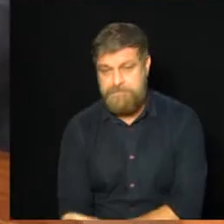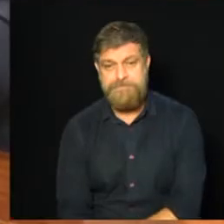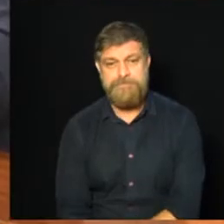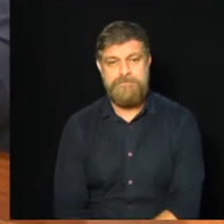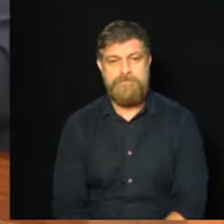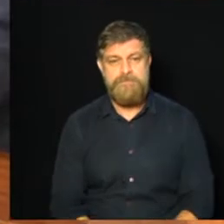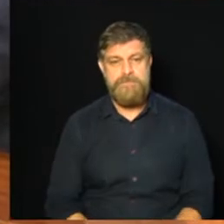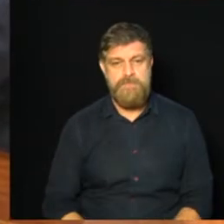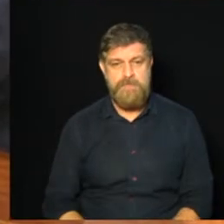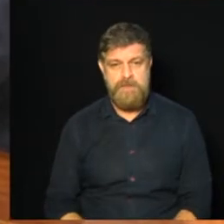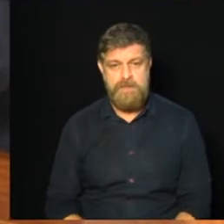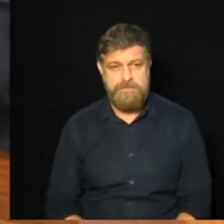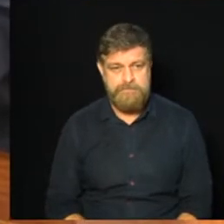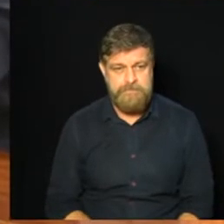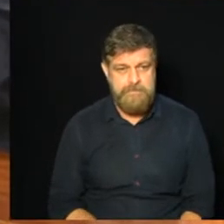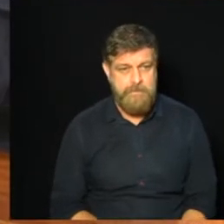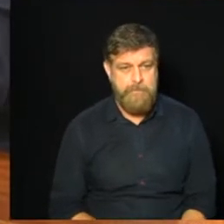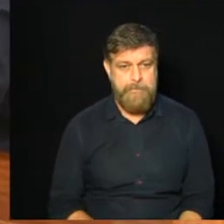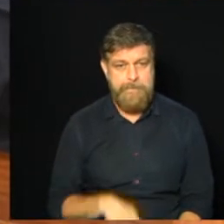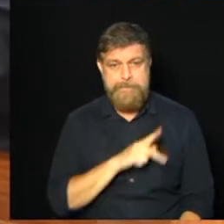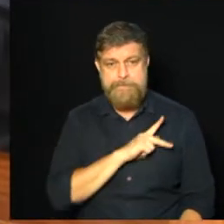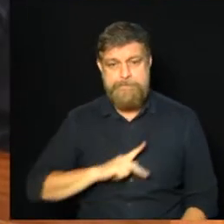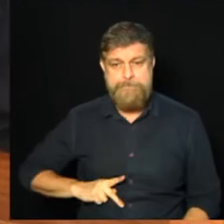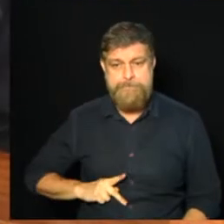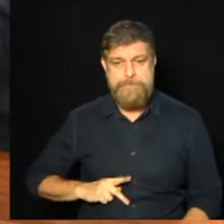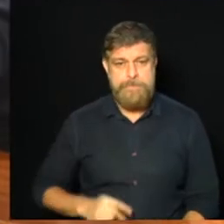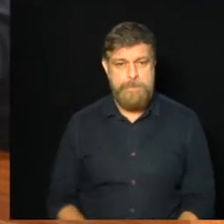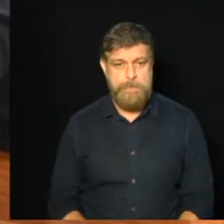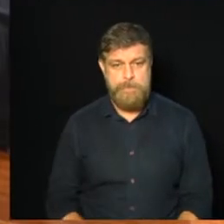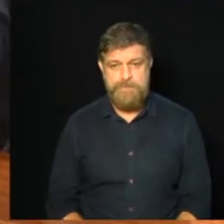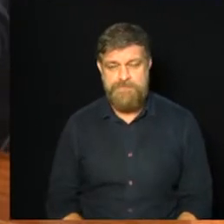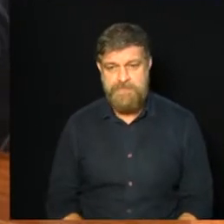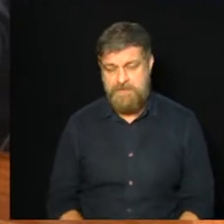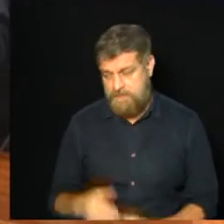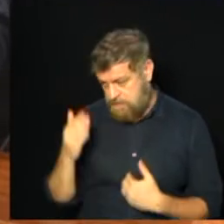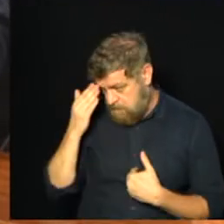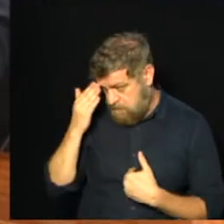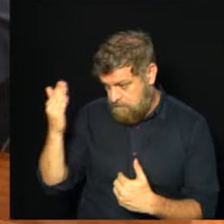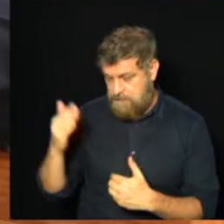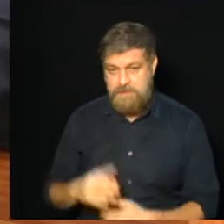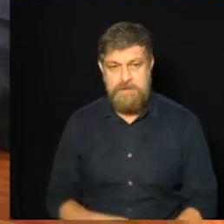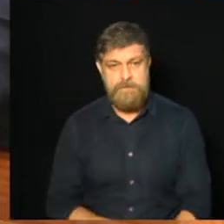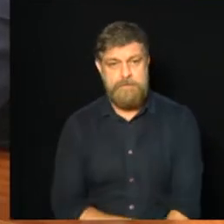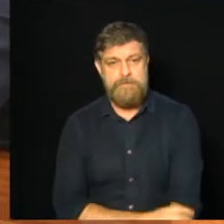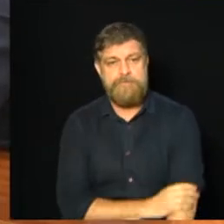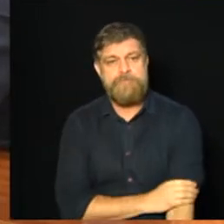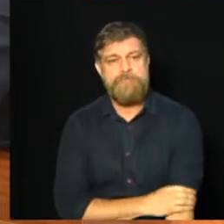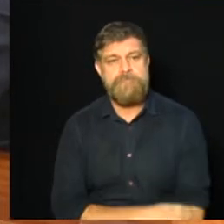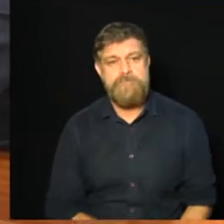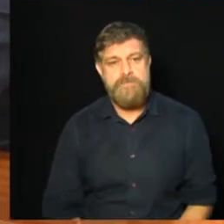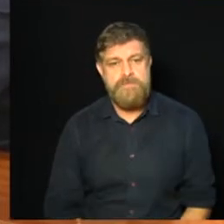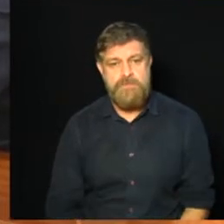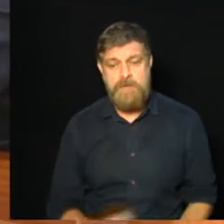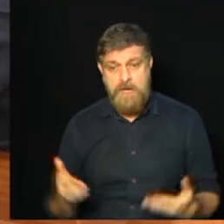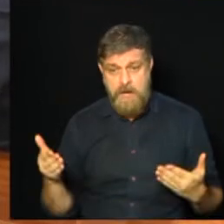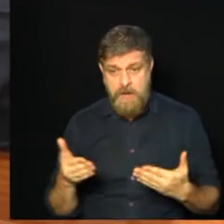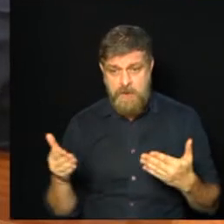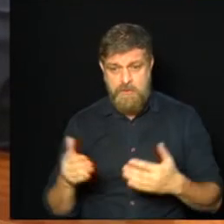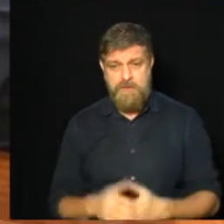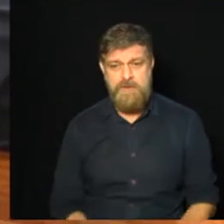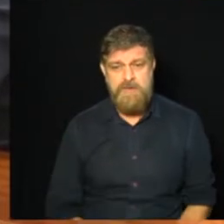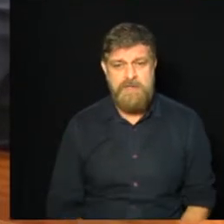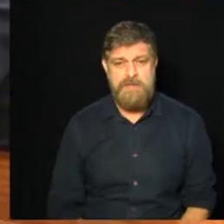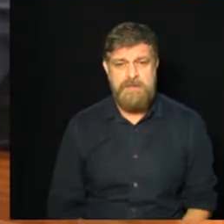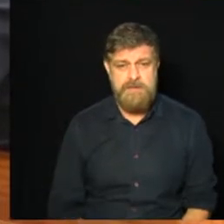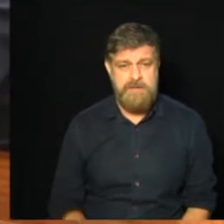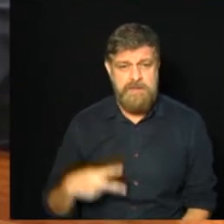Cecílio. Presidente, nós vamos... Obrigado pelas considerações e questionamentos. Eu vou abrir para a